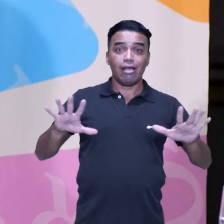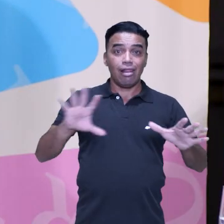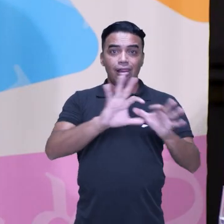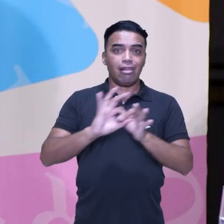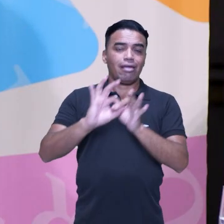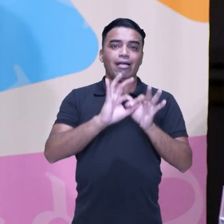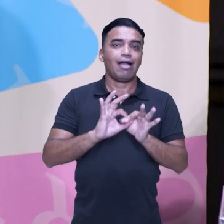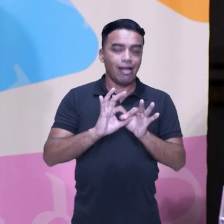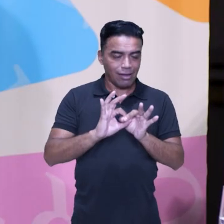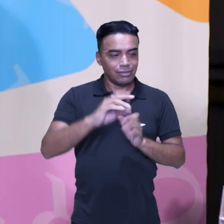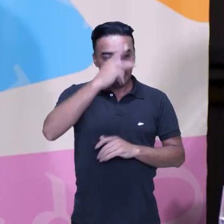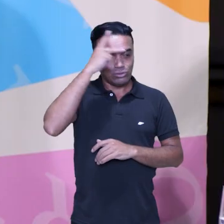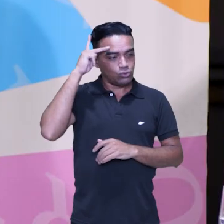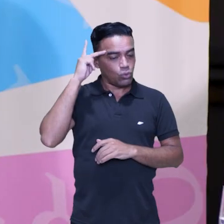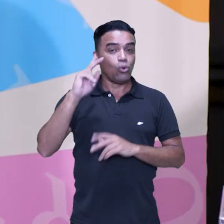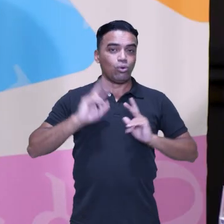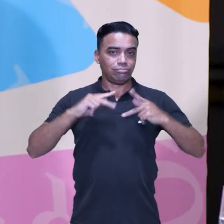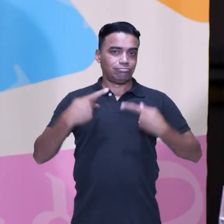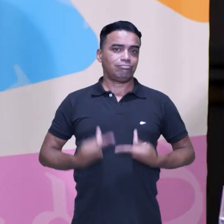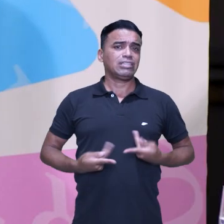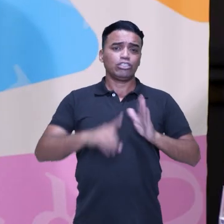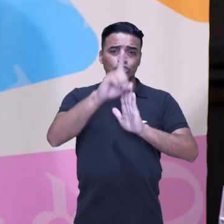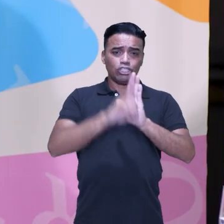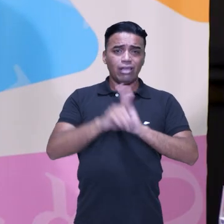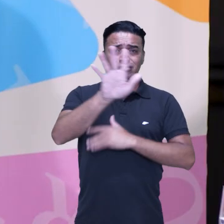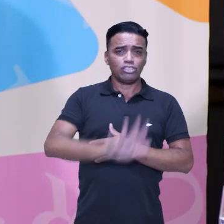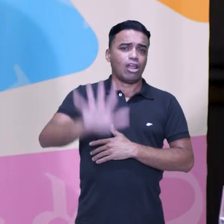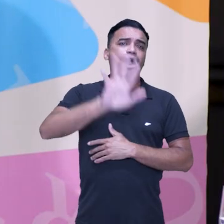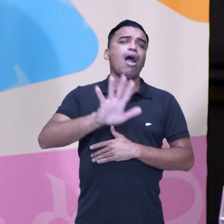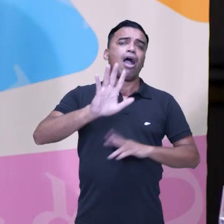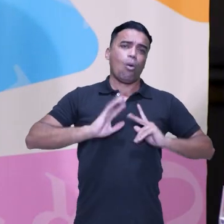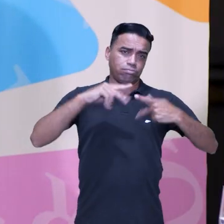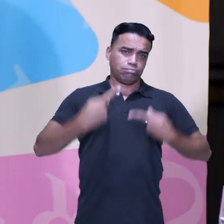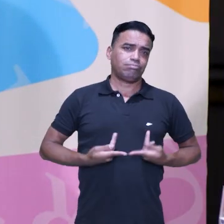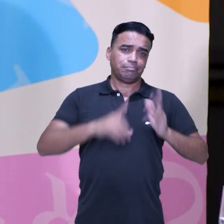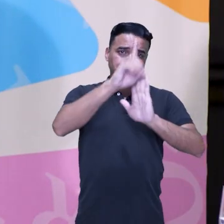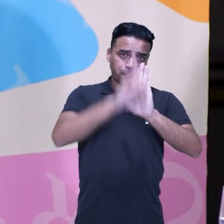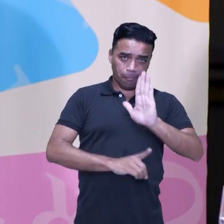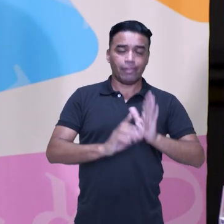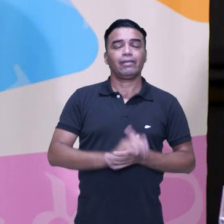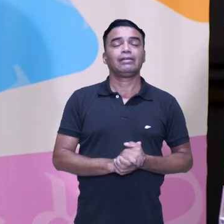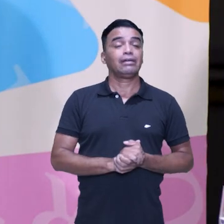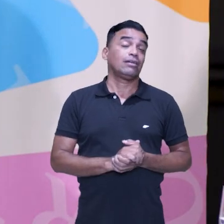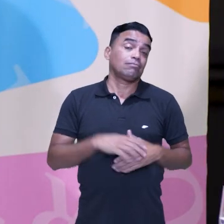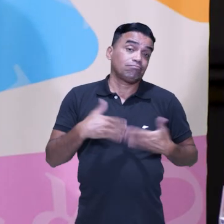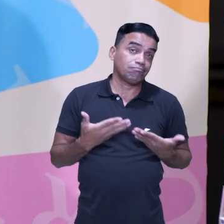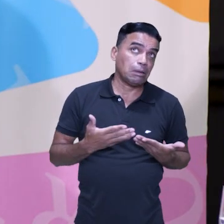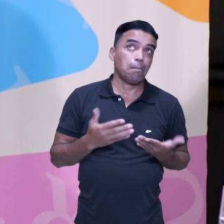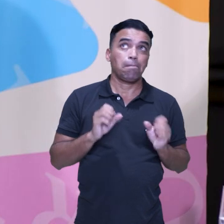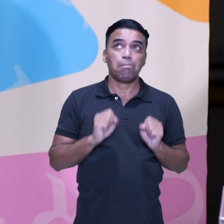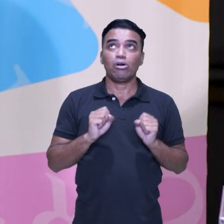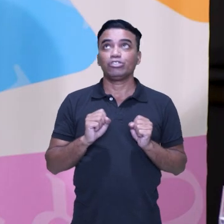à dignidade da pessoa humana, direitos humanos, de modo geral, e por meio de instrumentos,